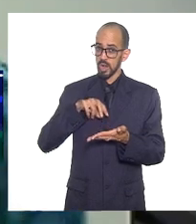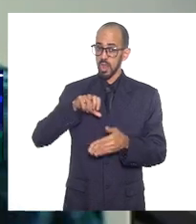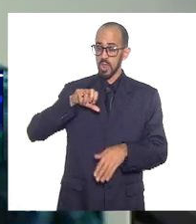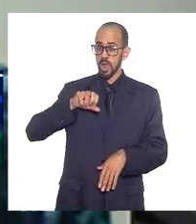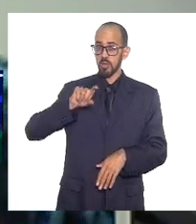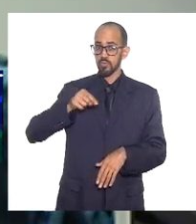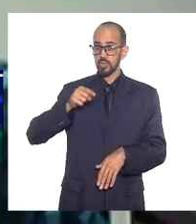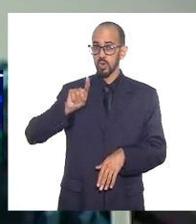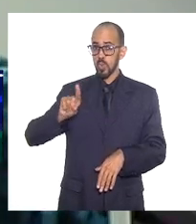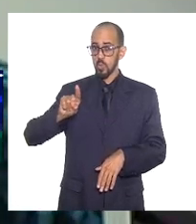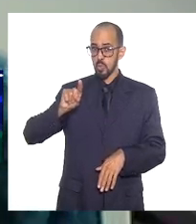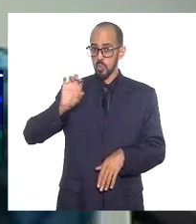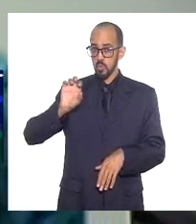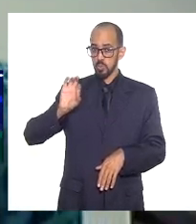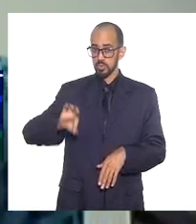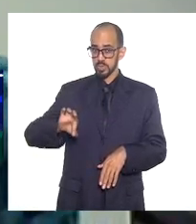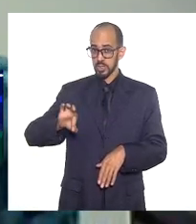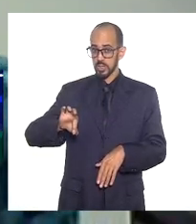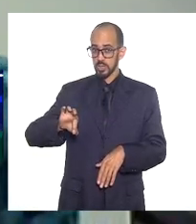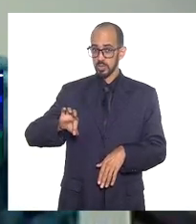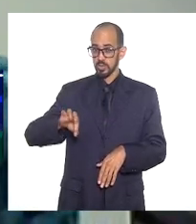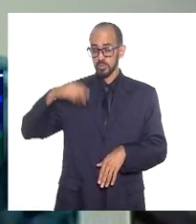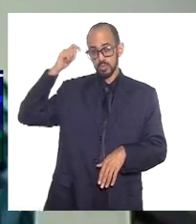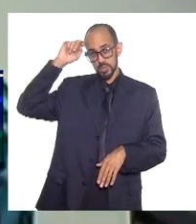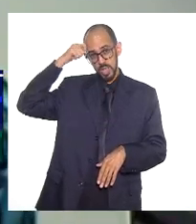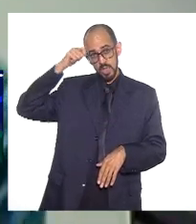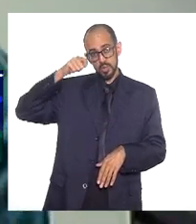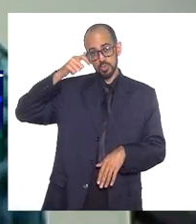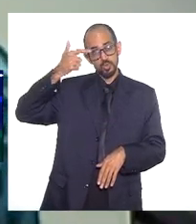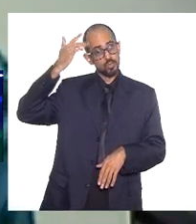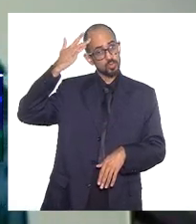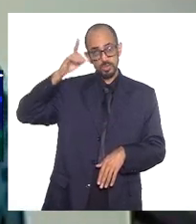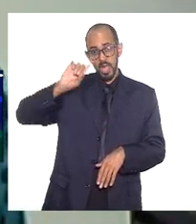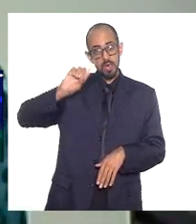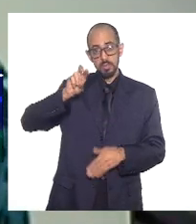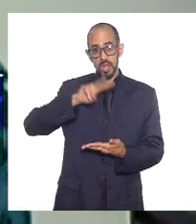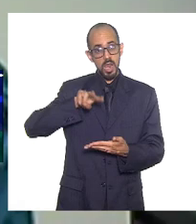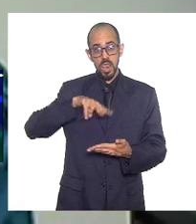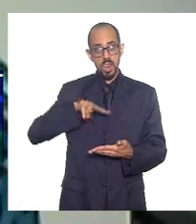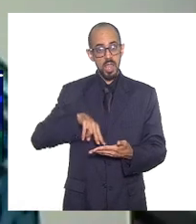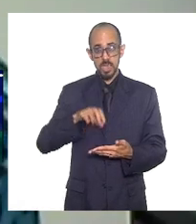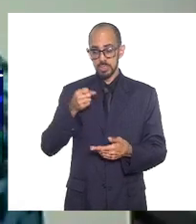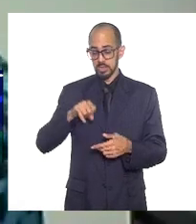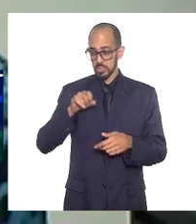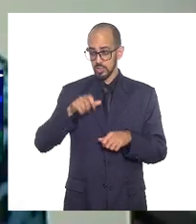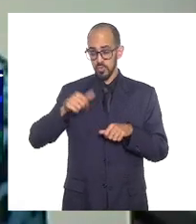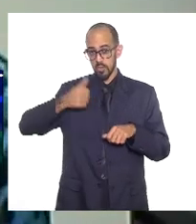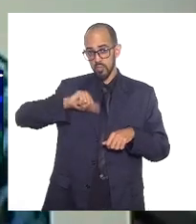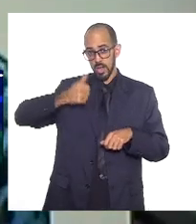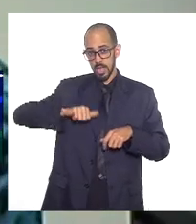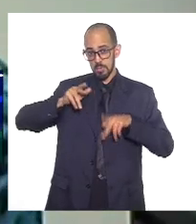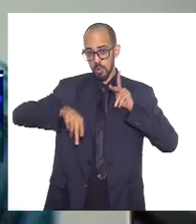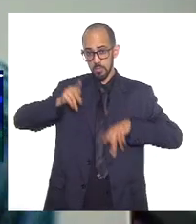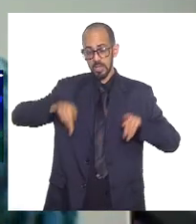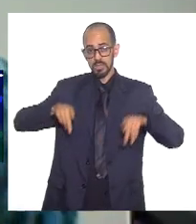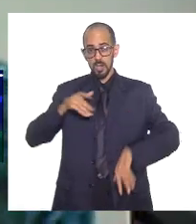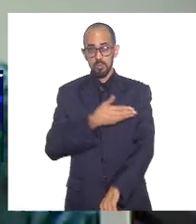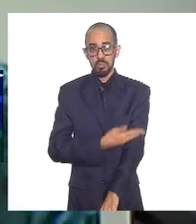9,1% das pessoas negras são analfabetas. Quando a gente passa isso para a população branca,